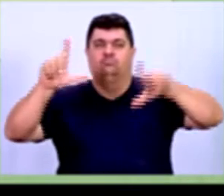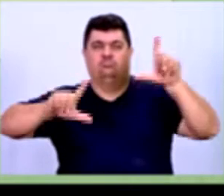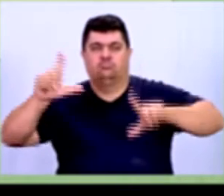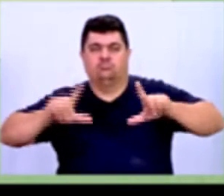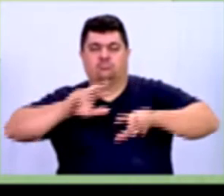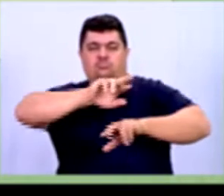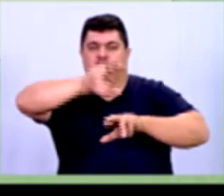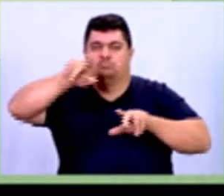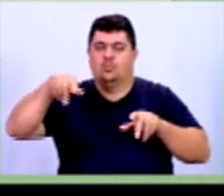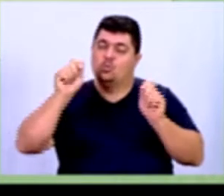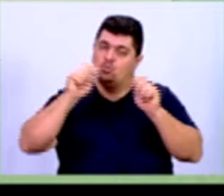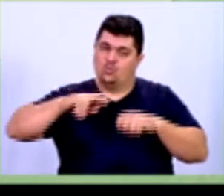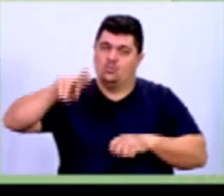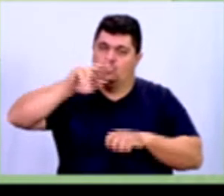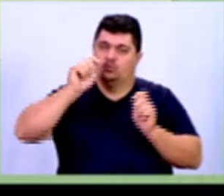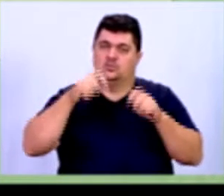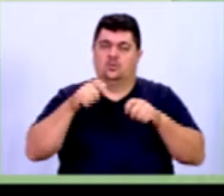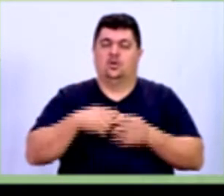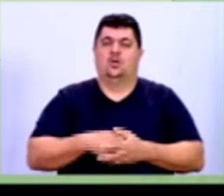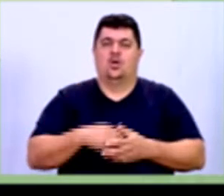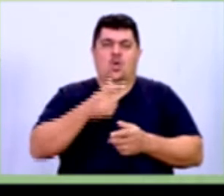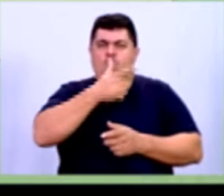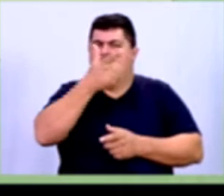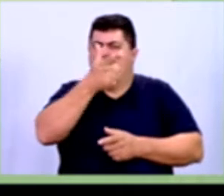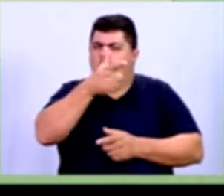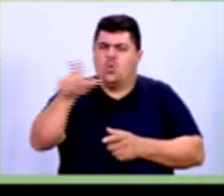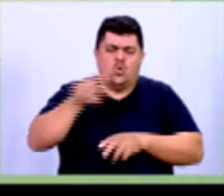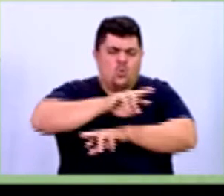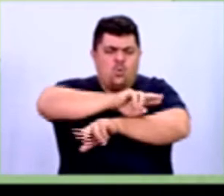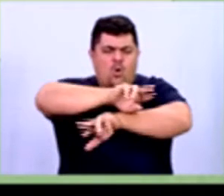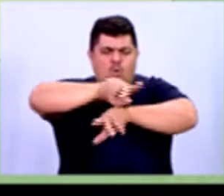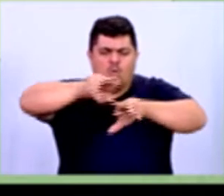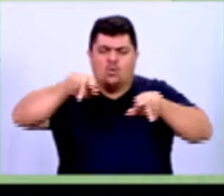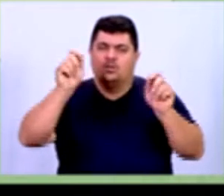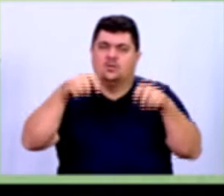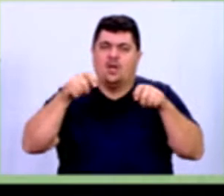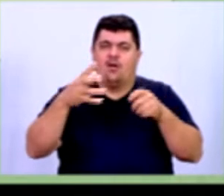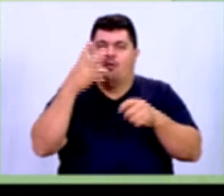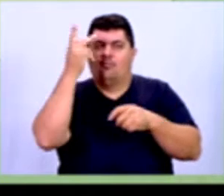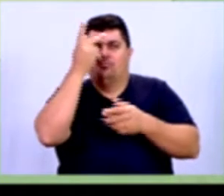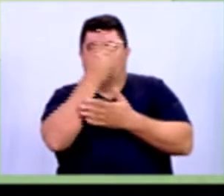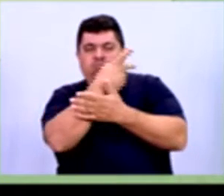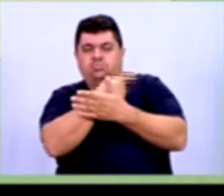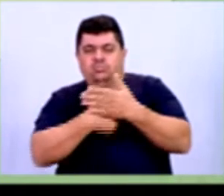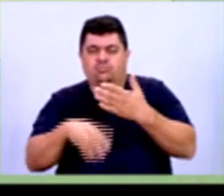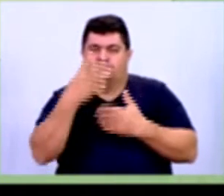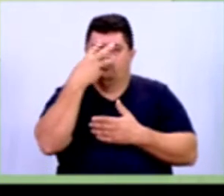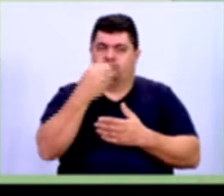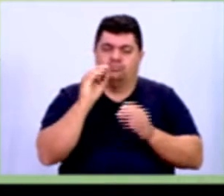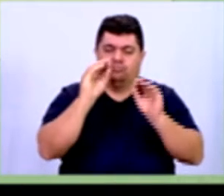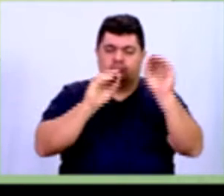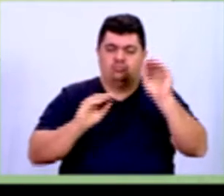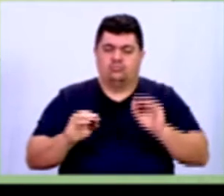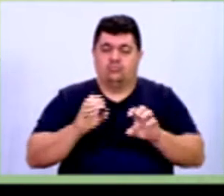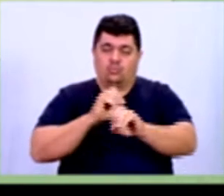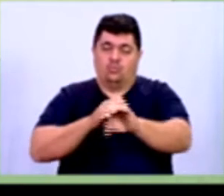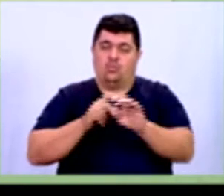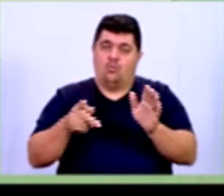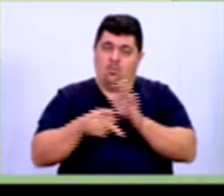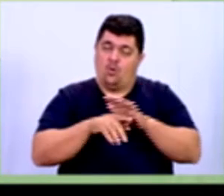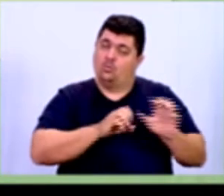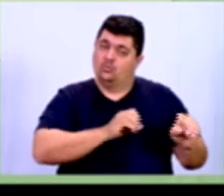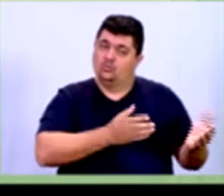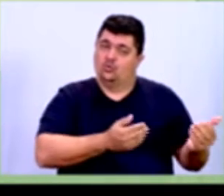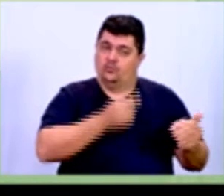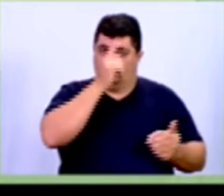jovens e adultos e os instrumentos ilustrativos utilizados na educação de jovens e adultos. A partir